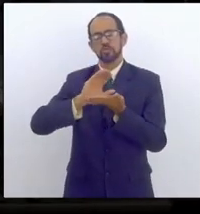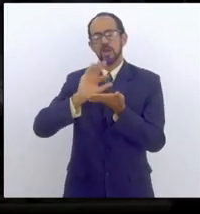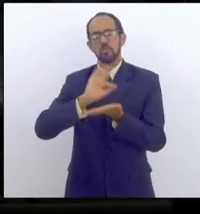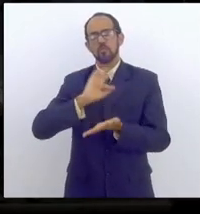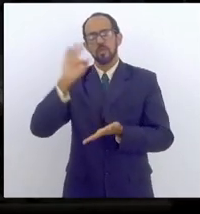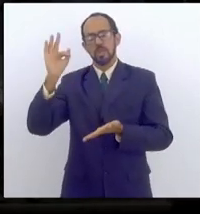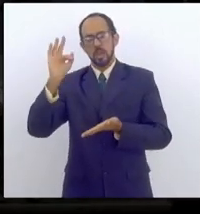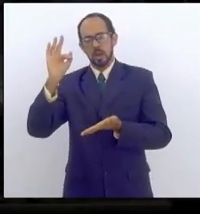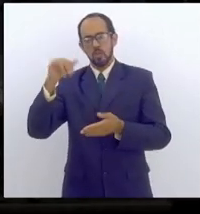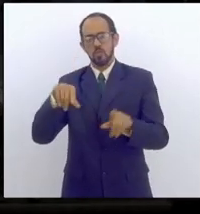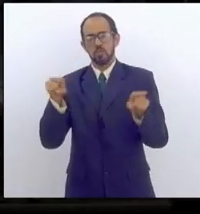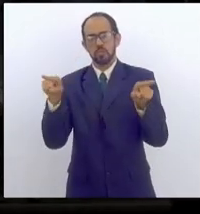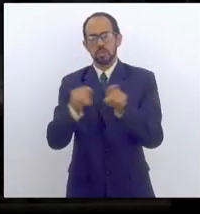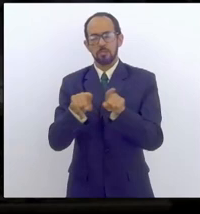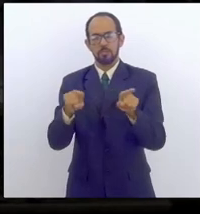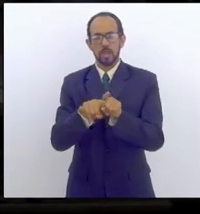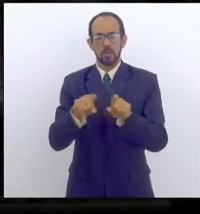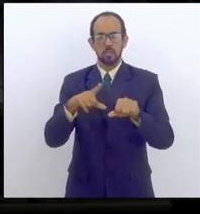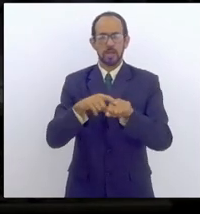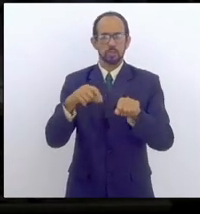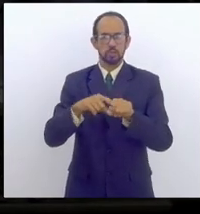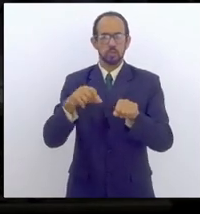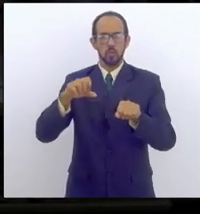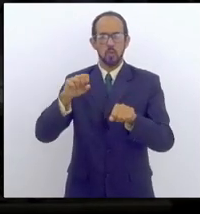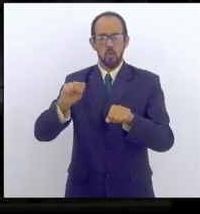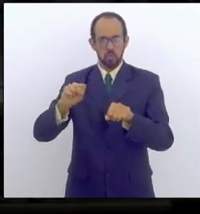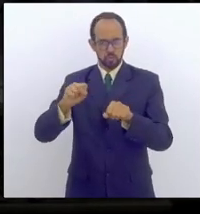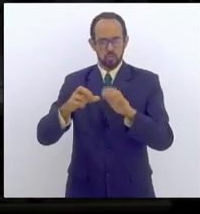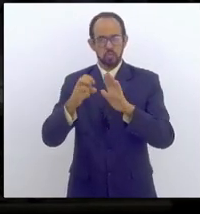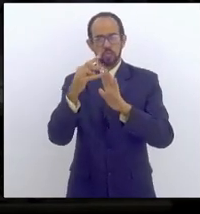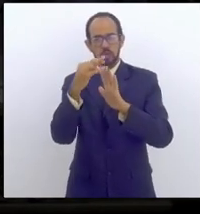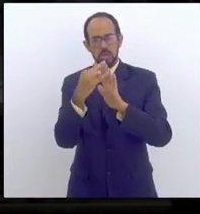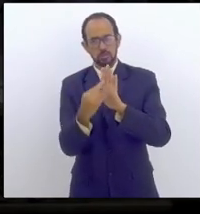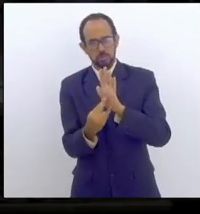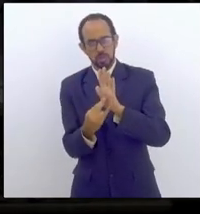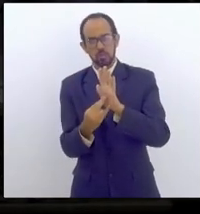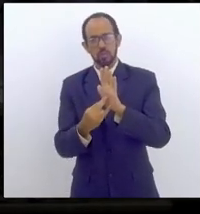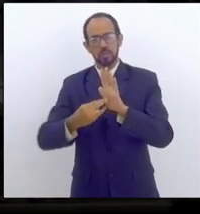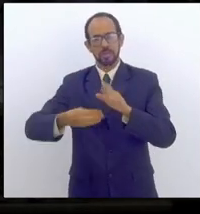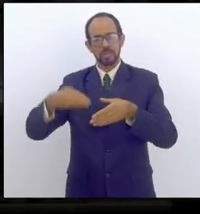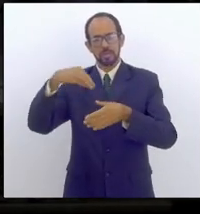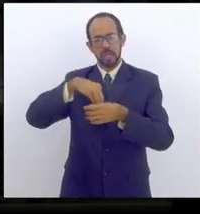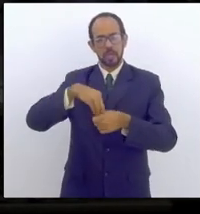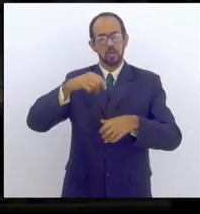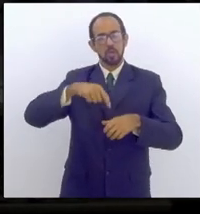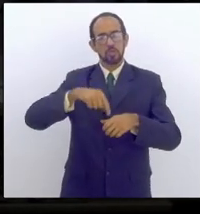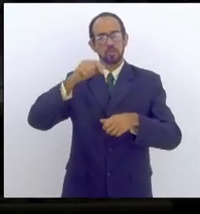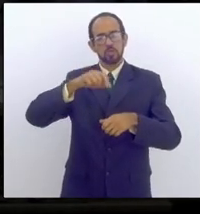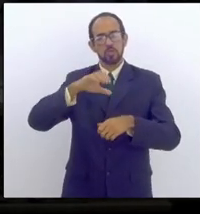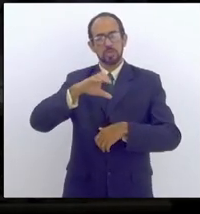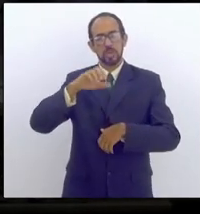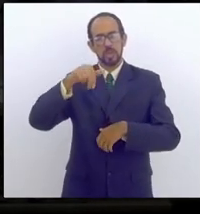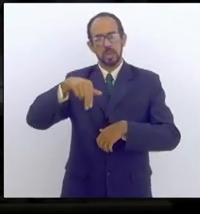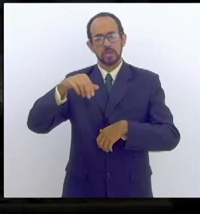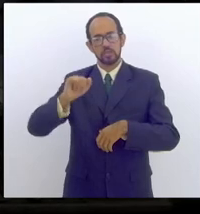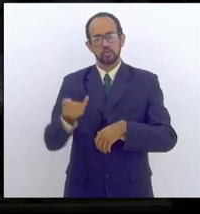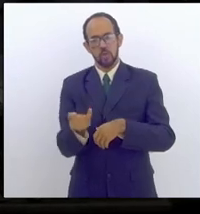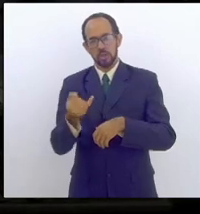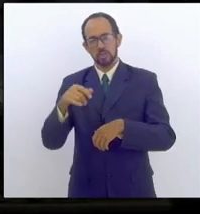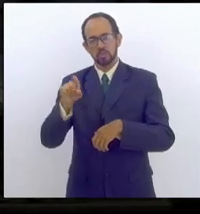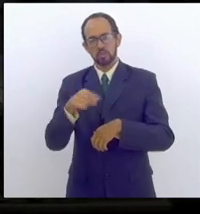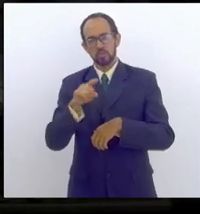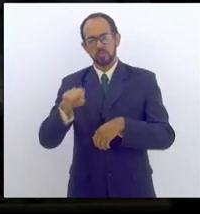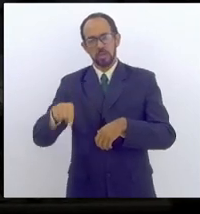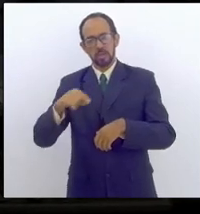bem como no artigo 8, 4 do Regimento Interno do CNJ, suspendo os efeitos da